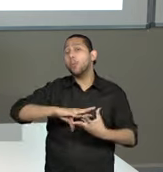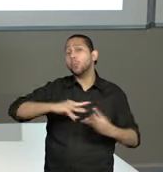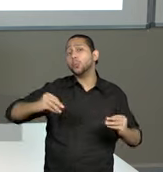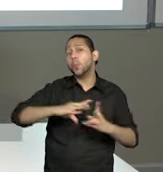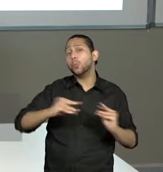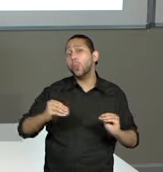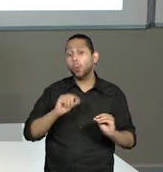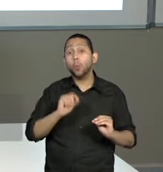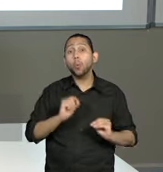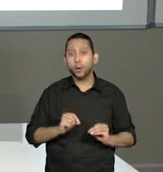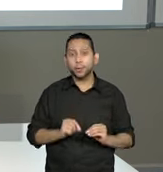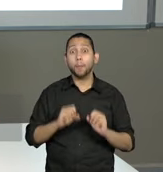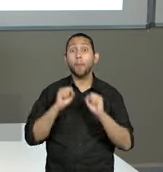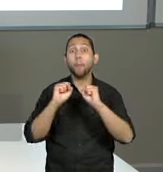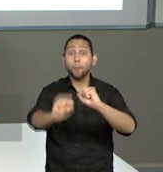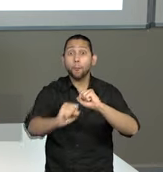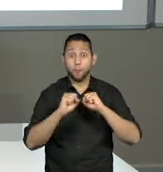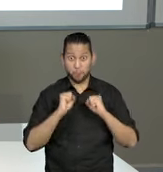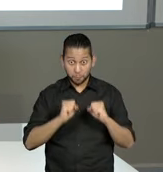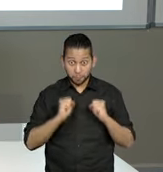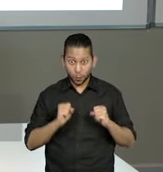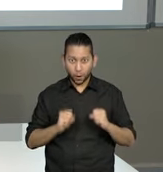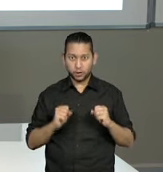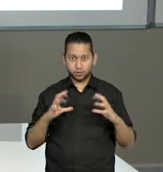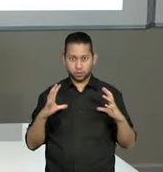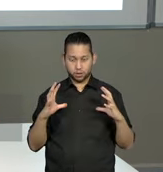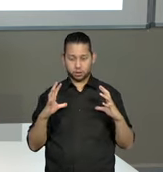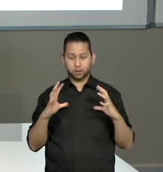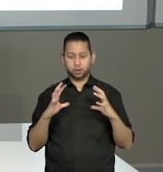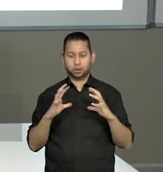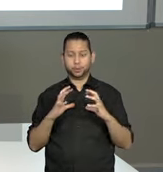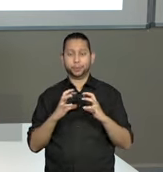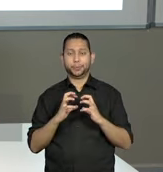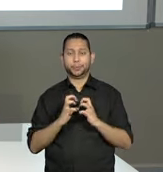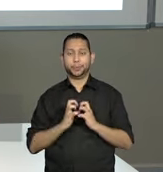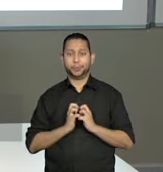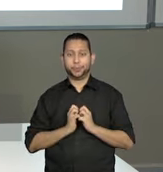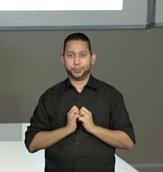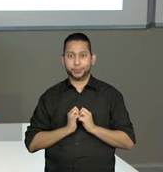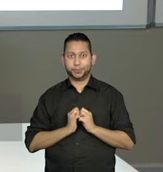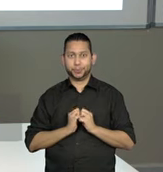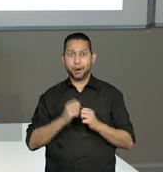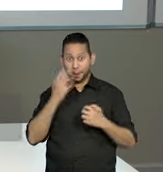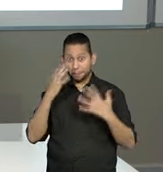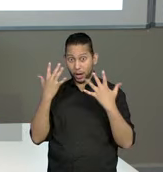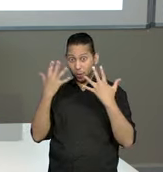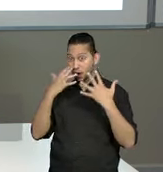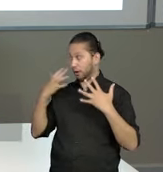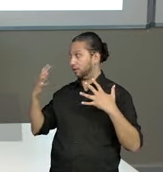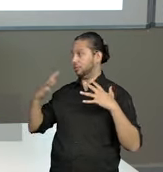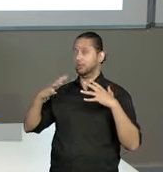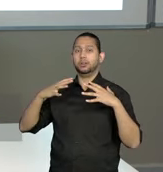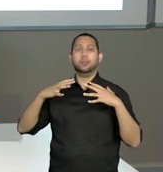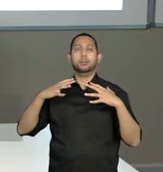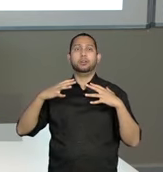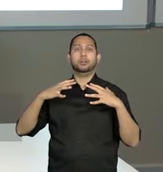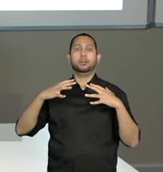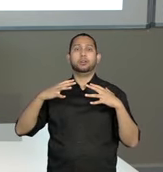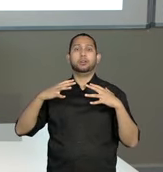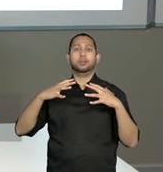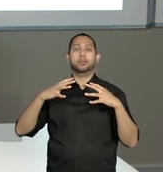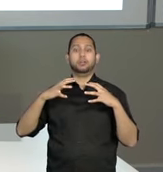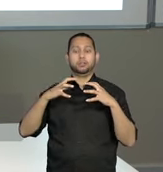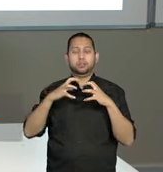tem a capacidade de se estar distendido, que nem minha mão aqui, e